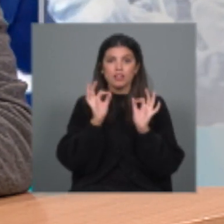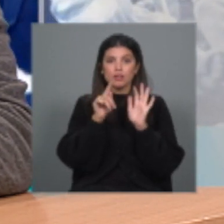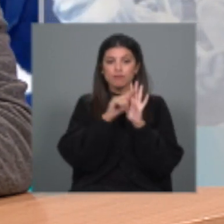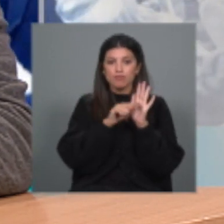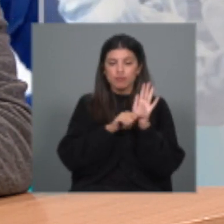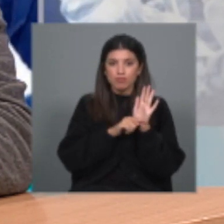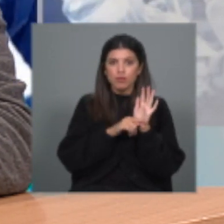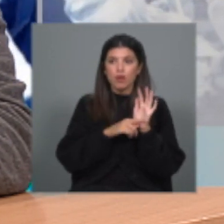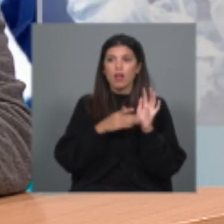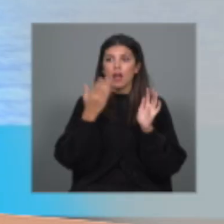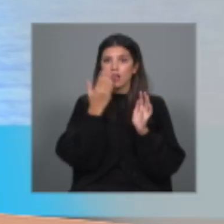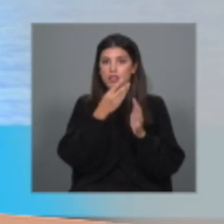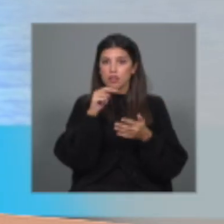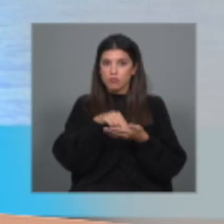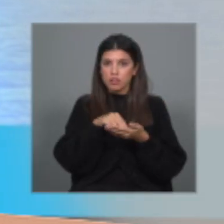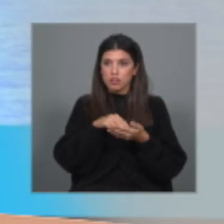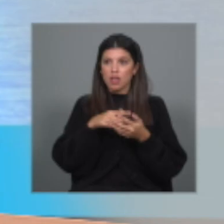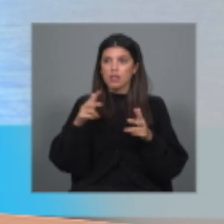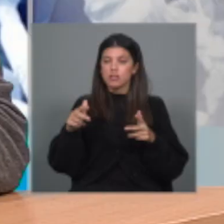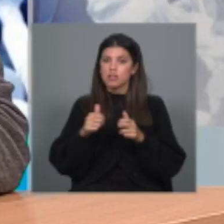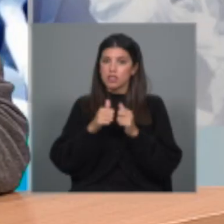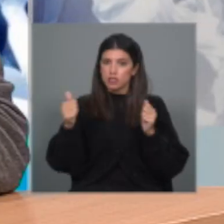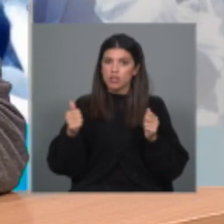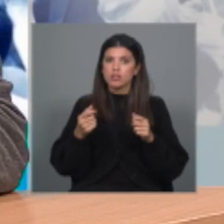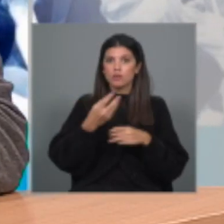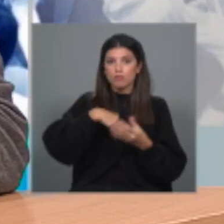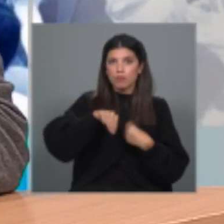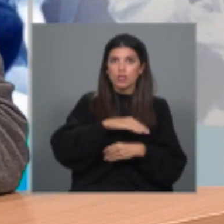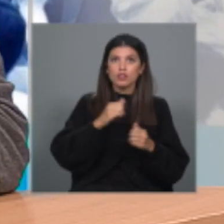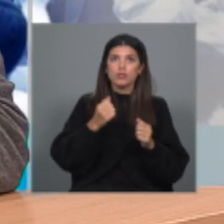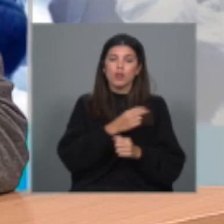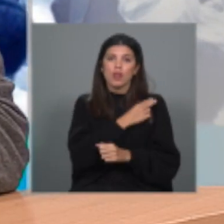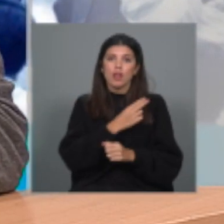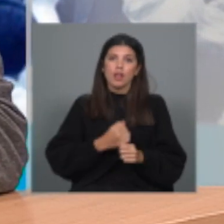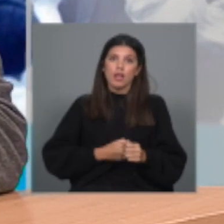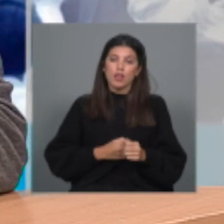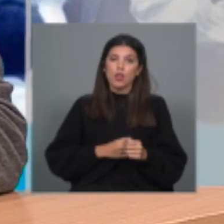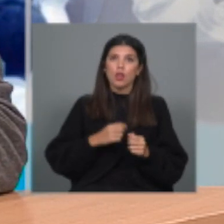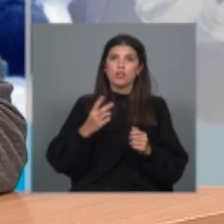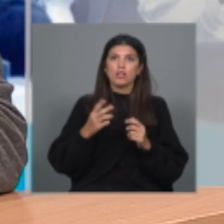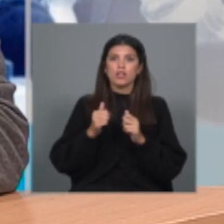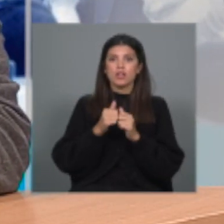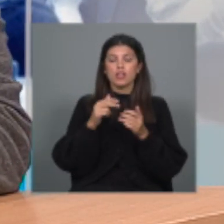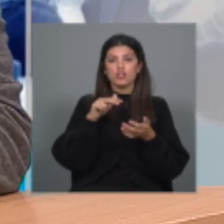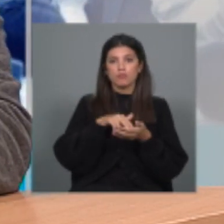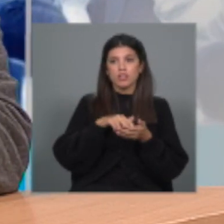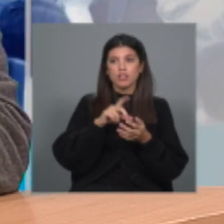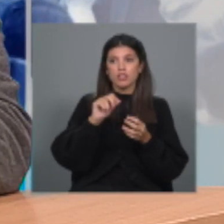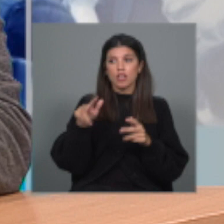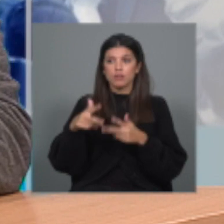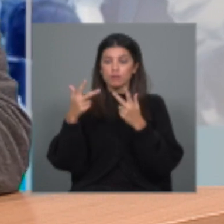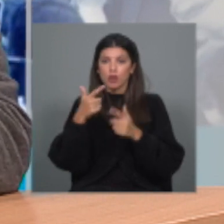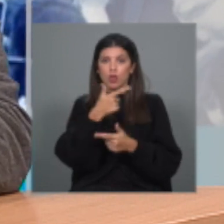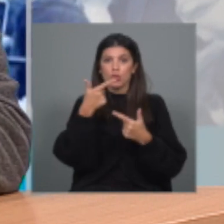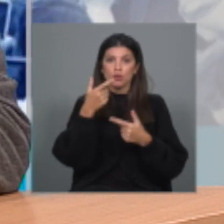são presenciais e à distância? Misto. A Católica faz misto, portanto algumas turmas é completamente presencial, mas com as devidas distâncias. As outras turmas foram